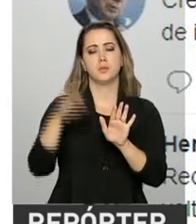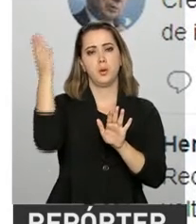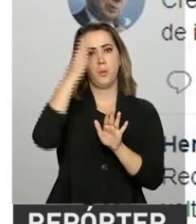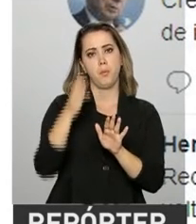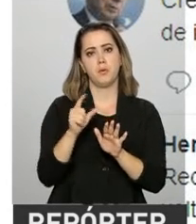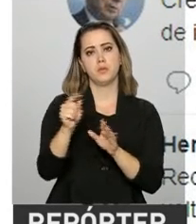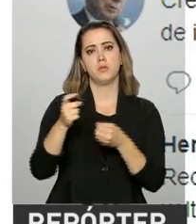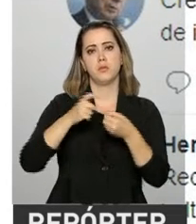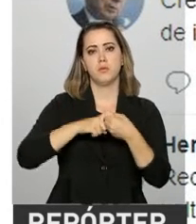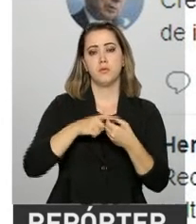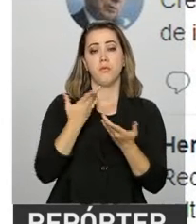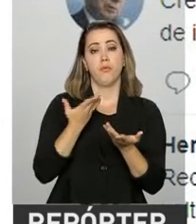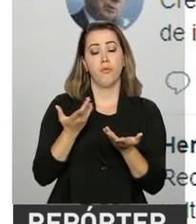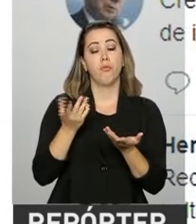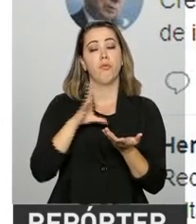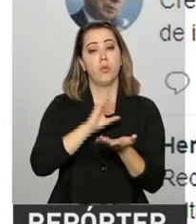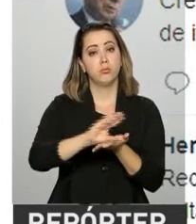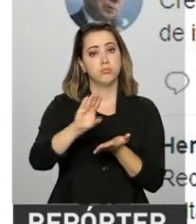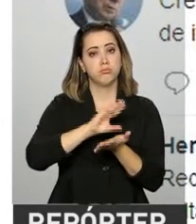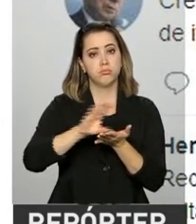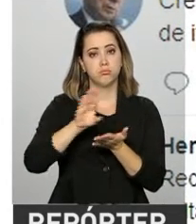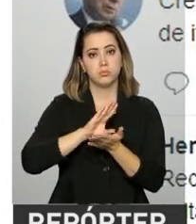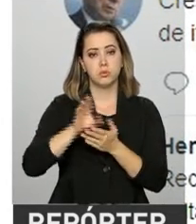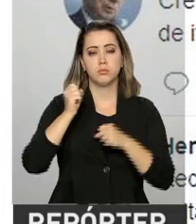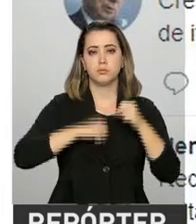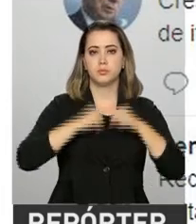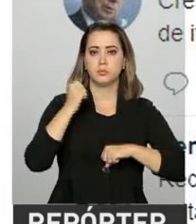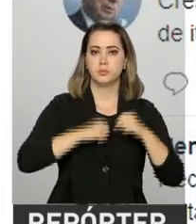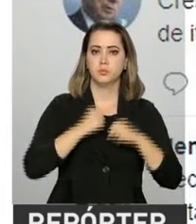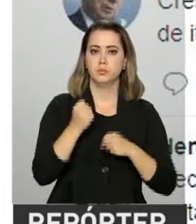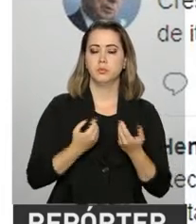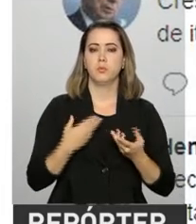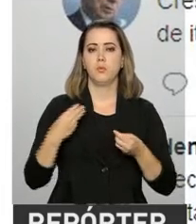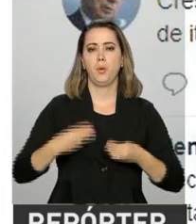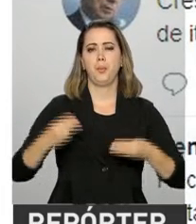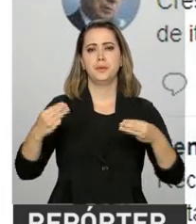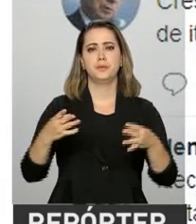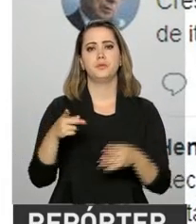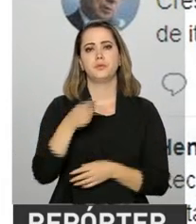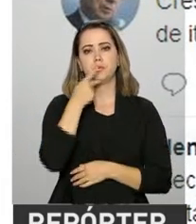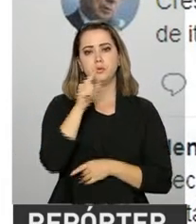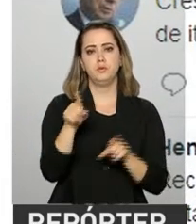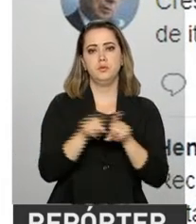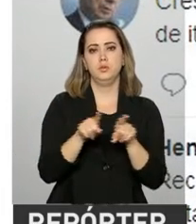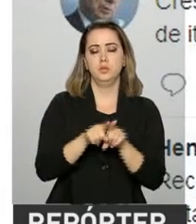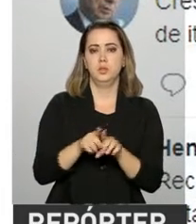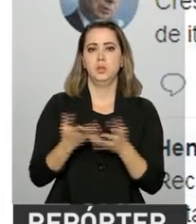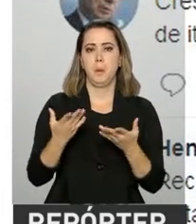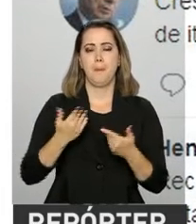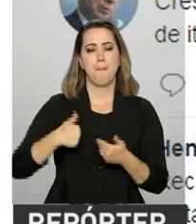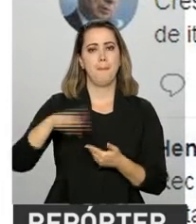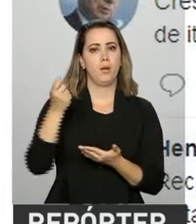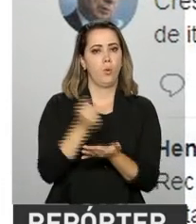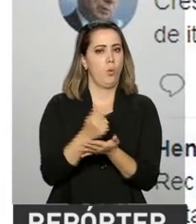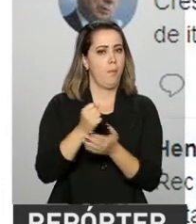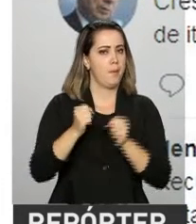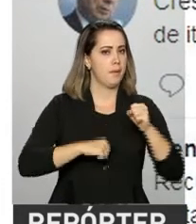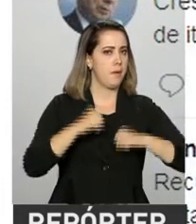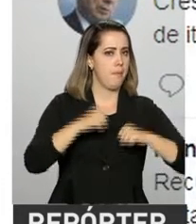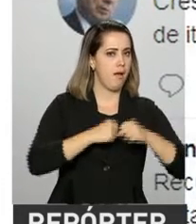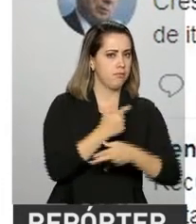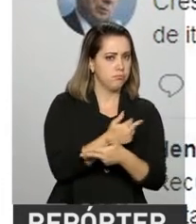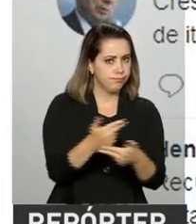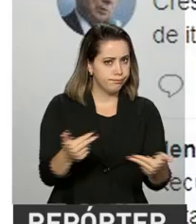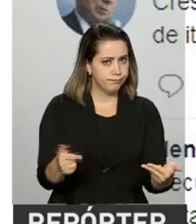a investir na ampliação de sua capacidade produtiva o ministro afirmou ainda que um maior investimento em máquinas e